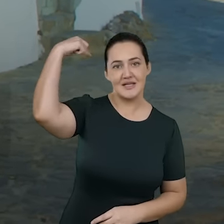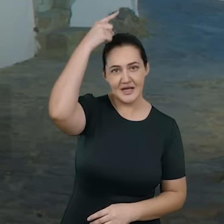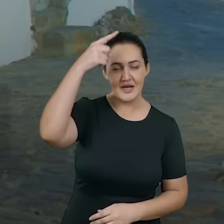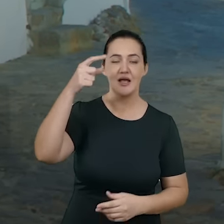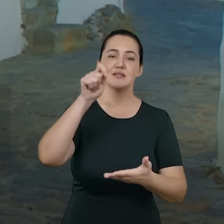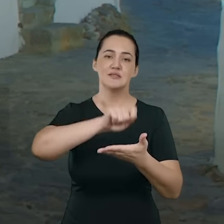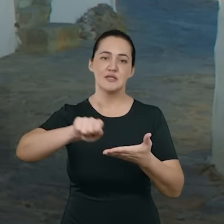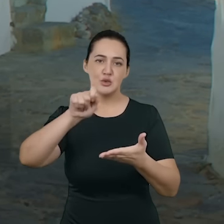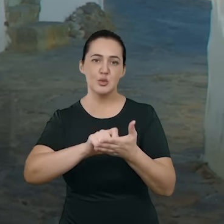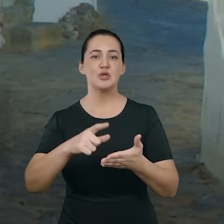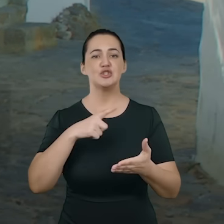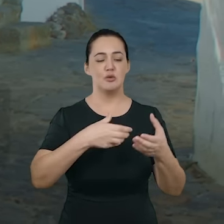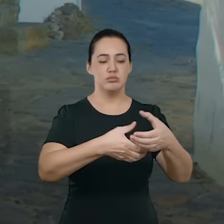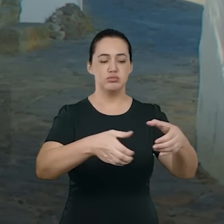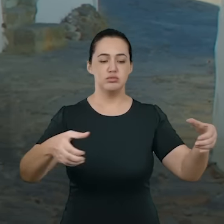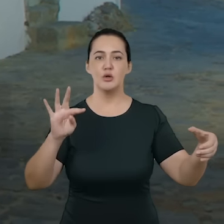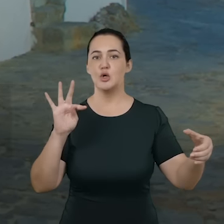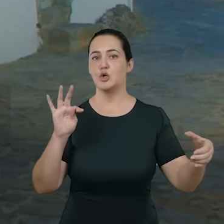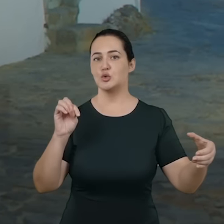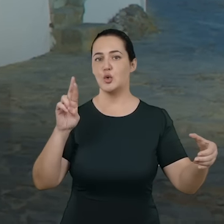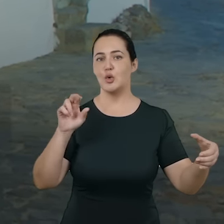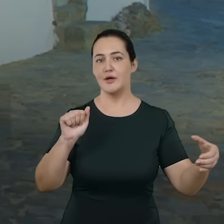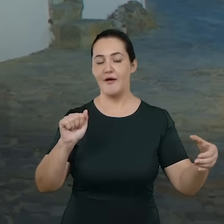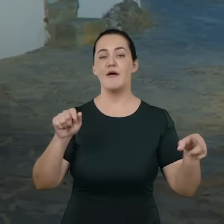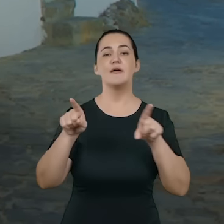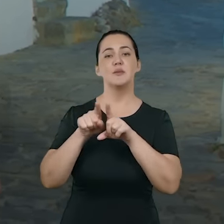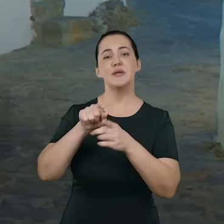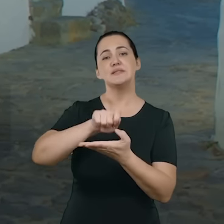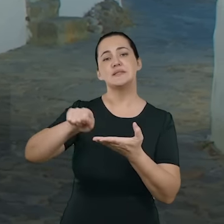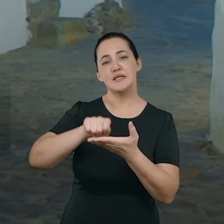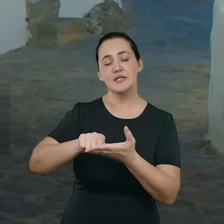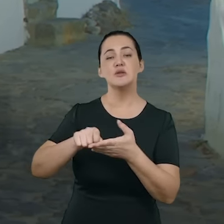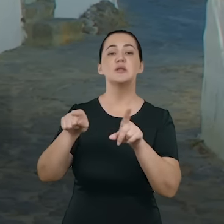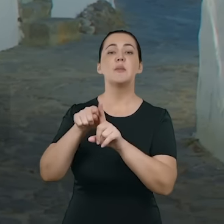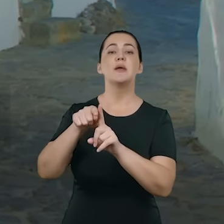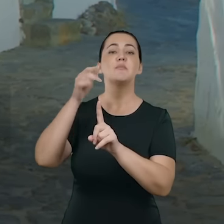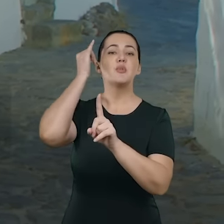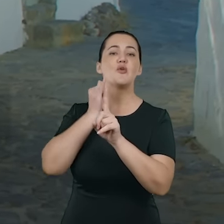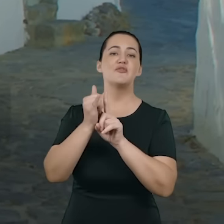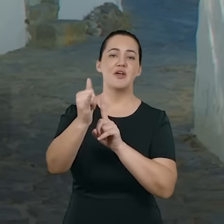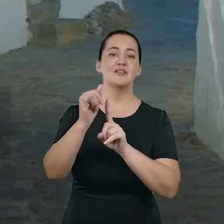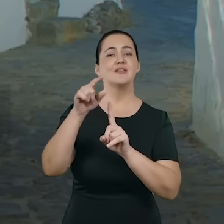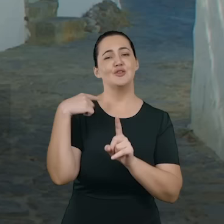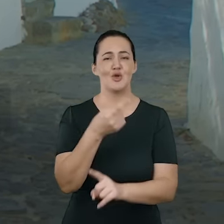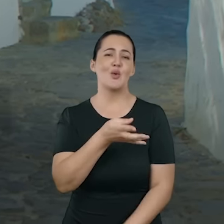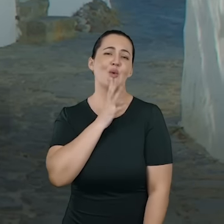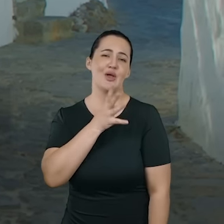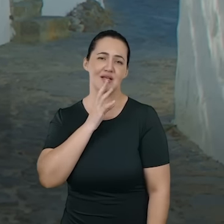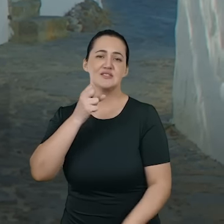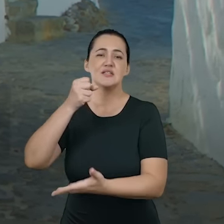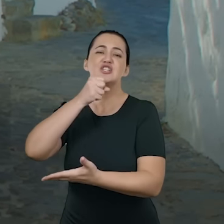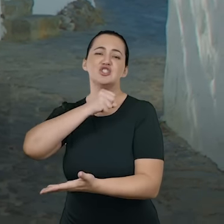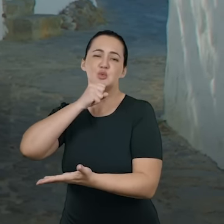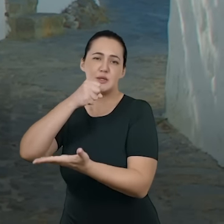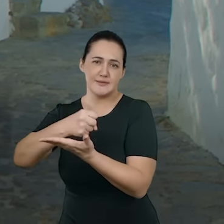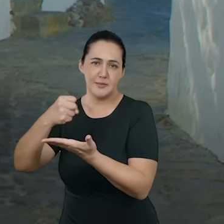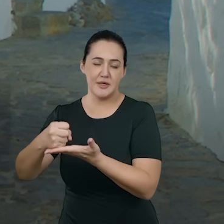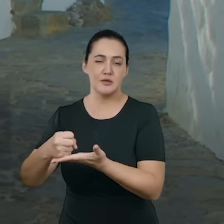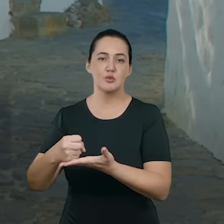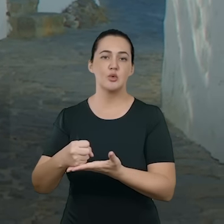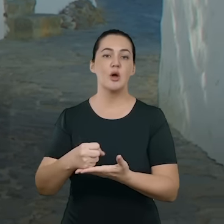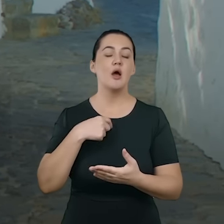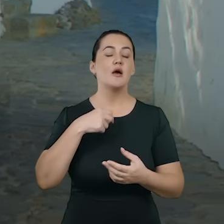Torá, os escritos e os profetas, que nós cristãos chamamos de Antigo Testamento. Ele não baseava as suas